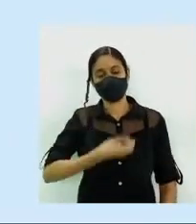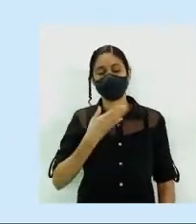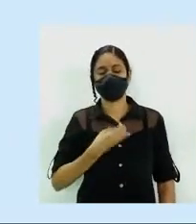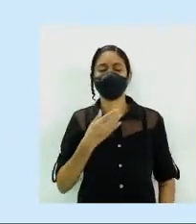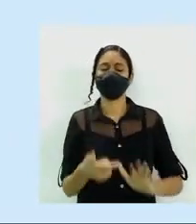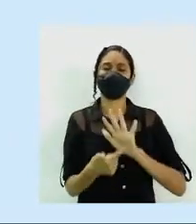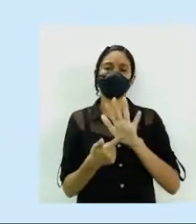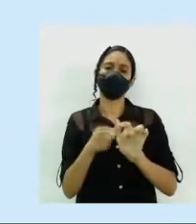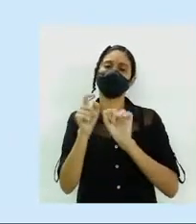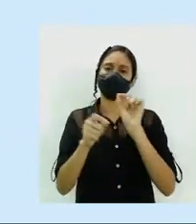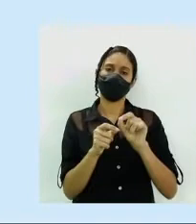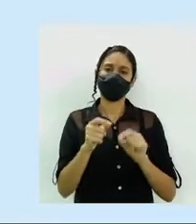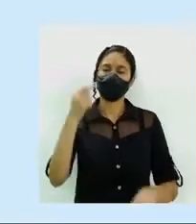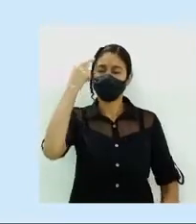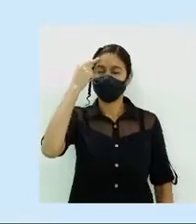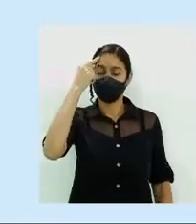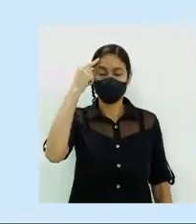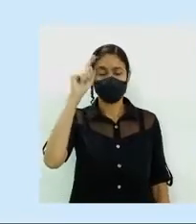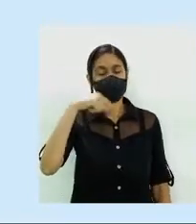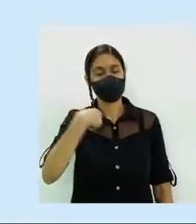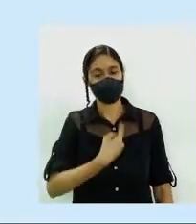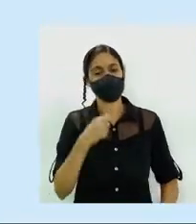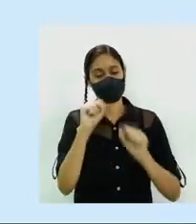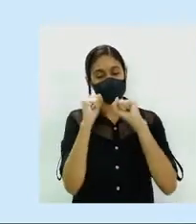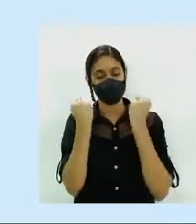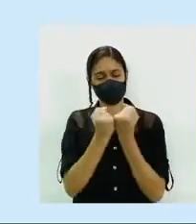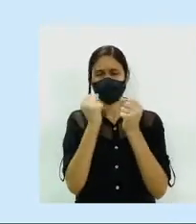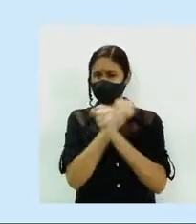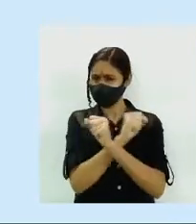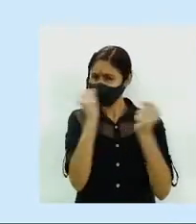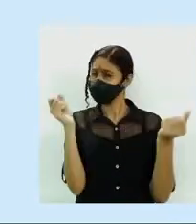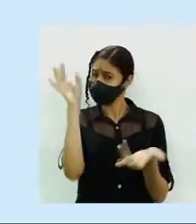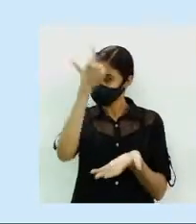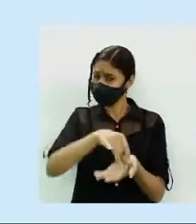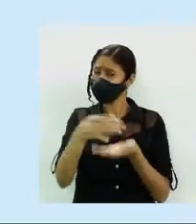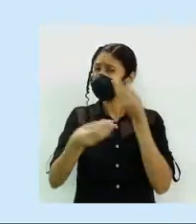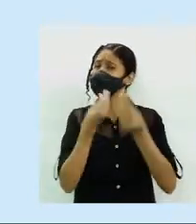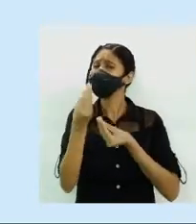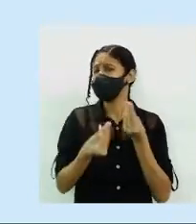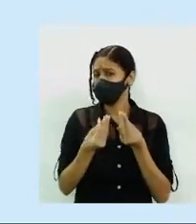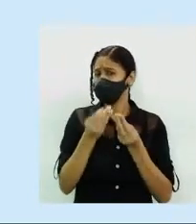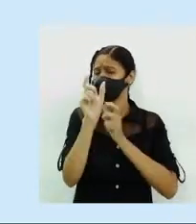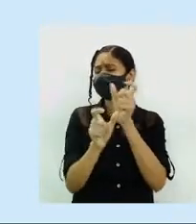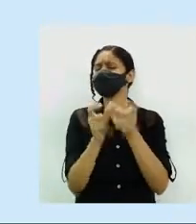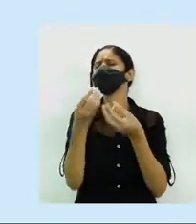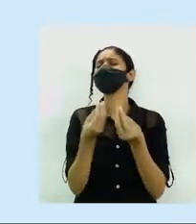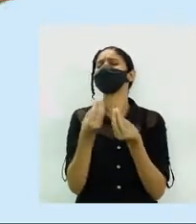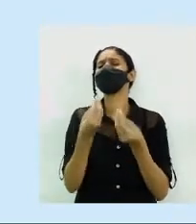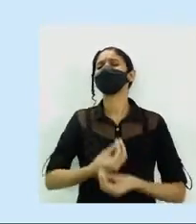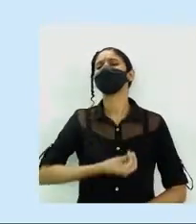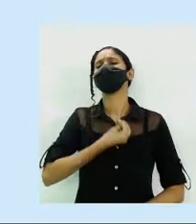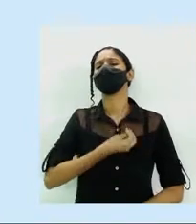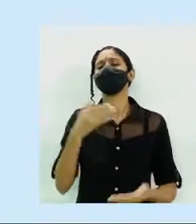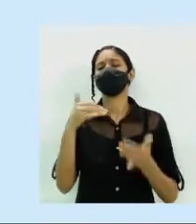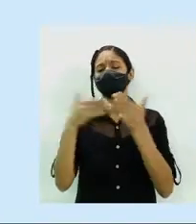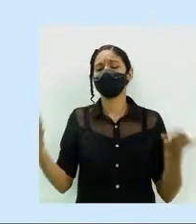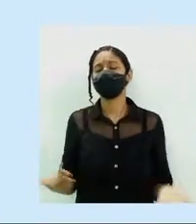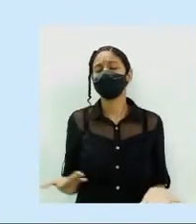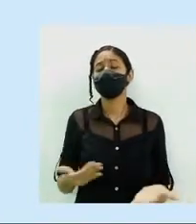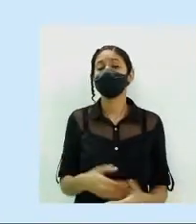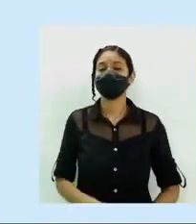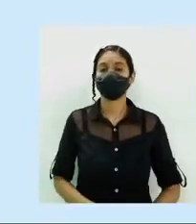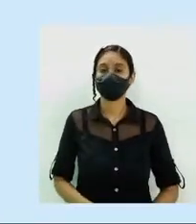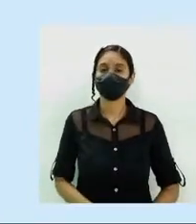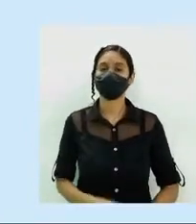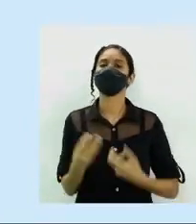mesmo sugere essa reflexão social. Libertos realmente? Como? De que maneira? Como vivemos até hoje?